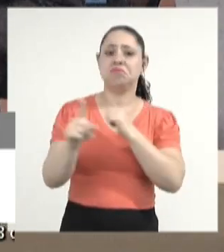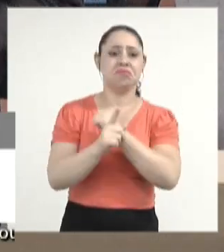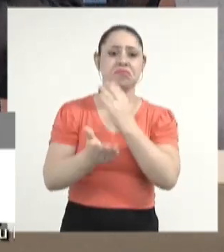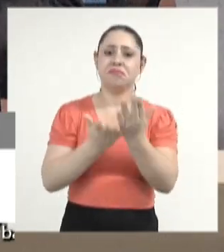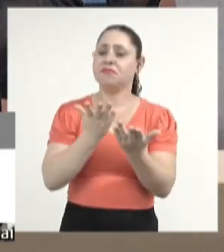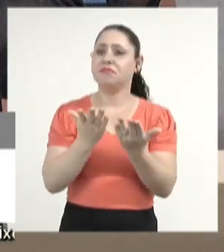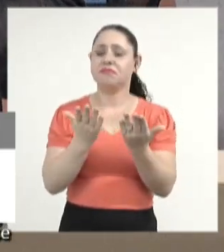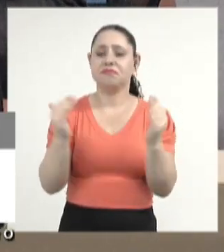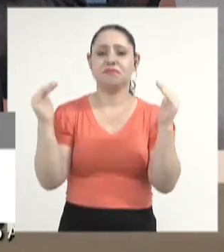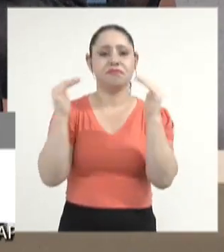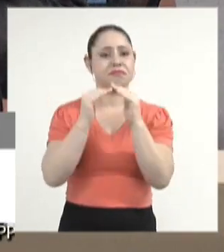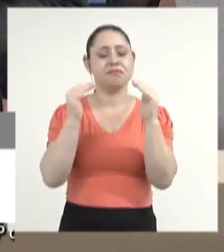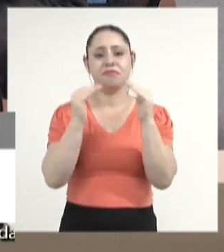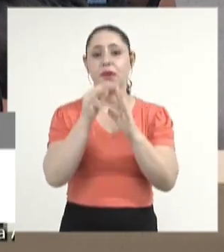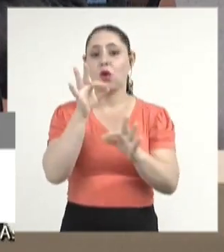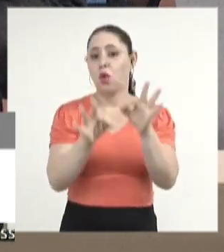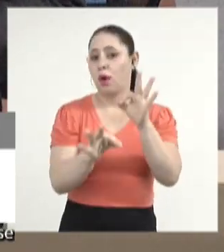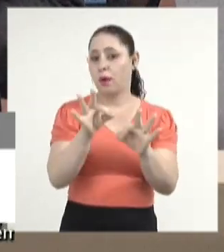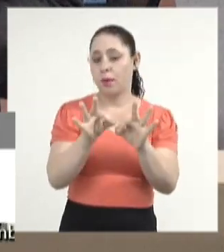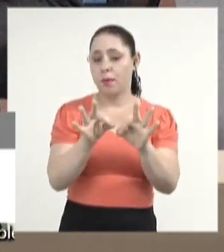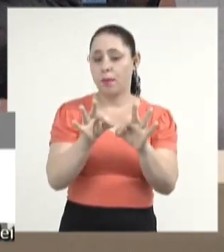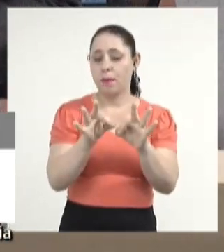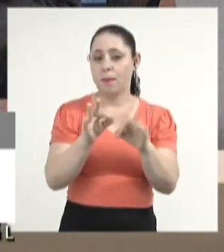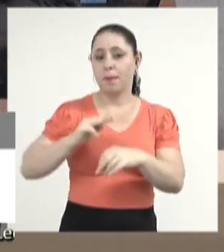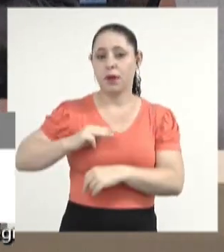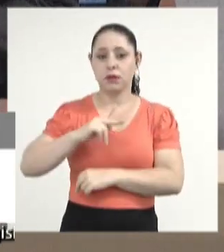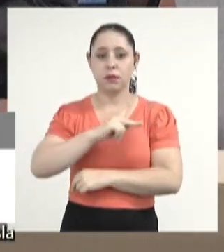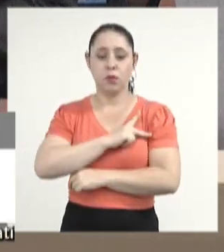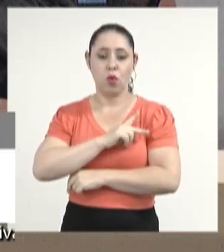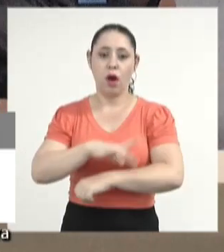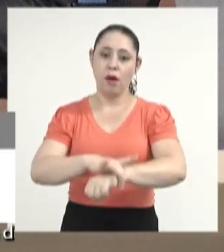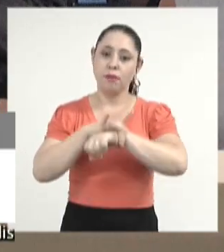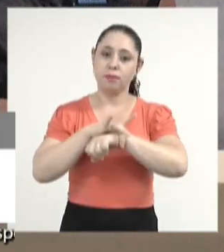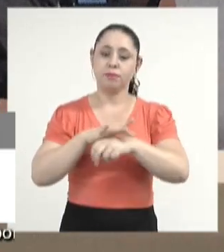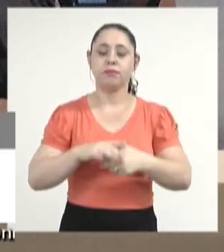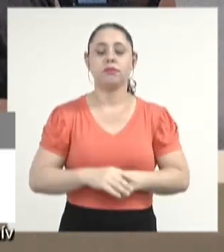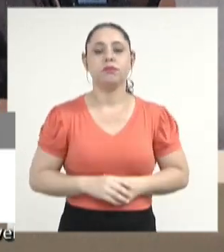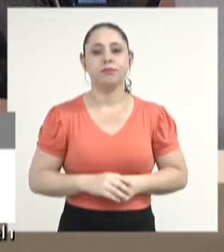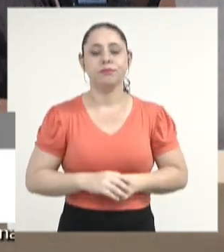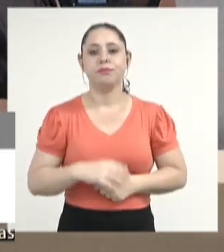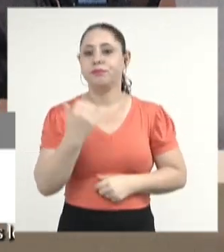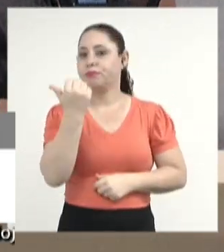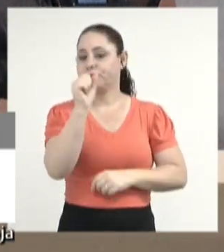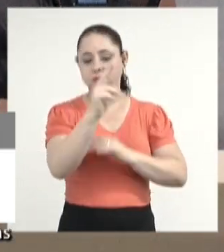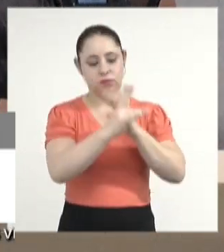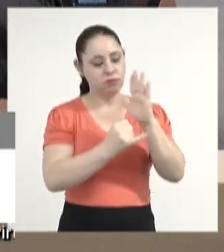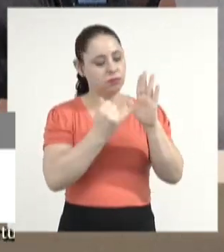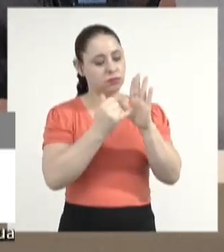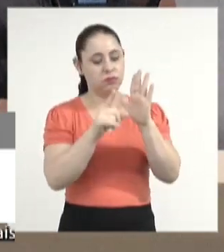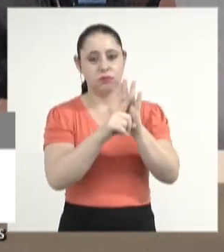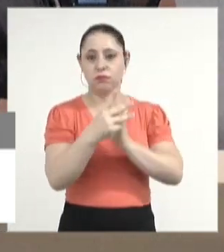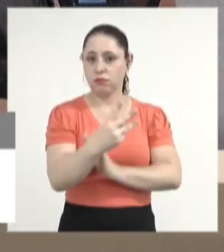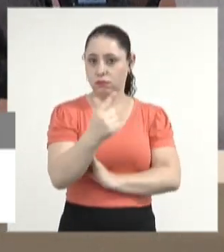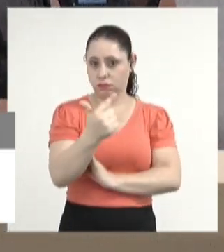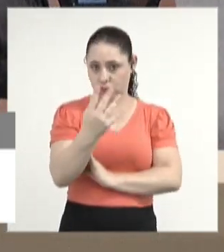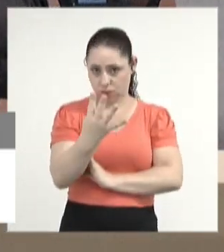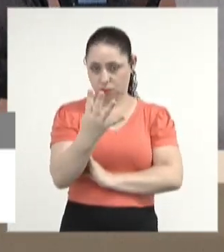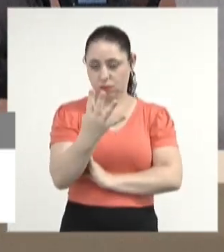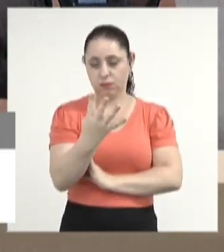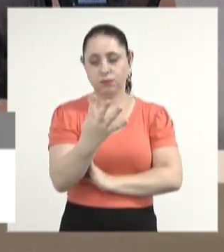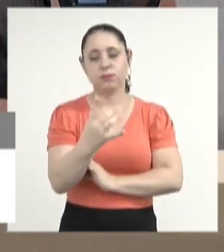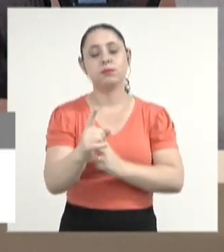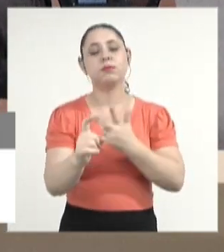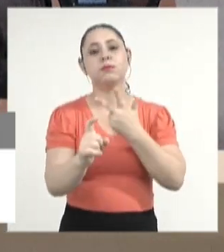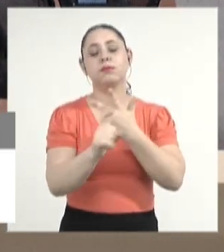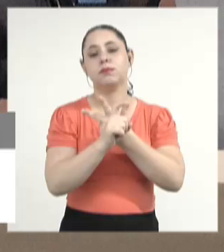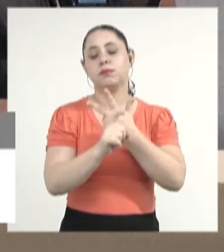tratamento aos membros do Judiciário, Ministério Público e Defensoria. Bom, o oitavo item é o projeto de lei 324 do